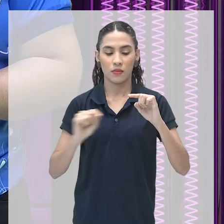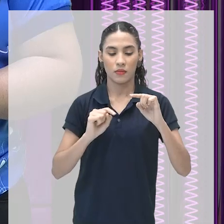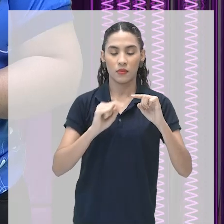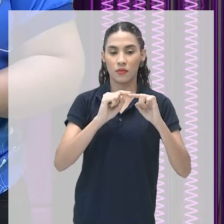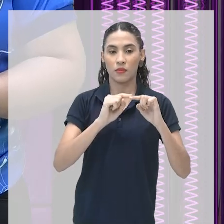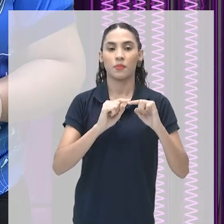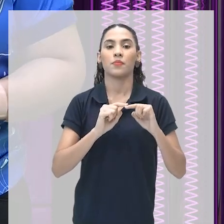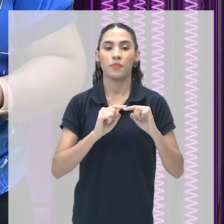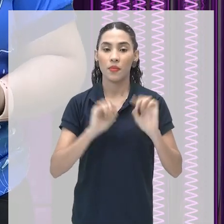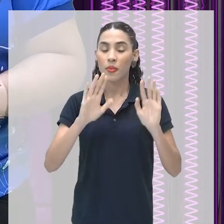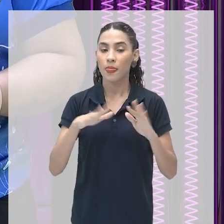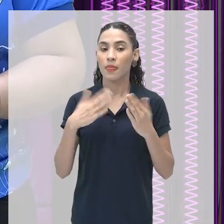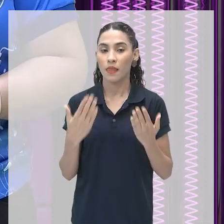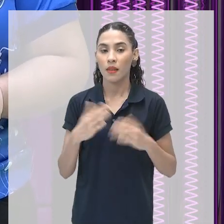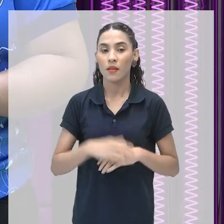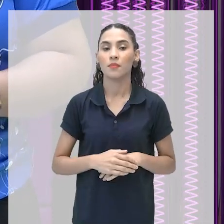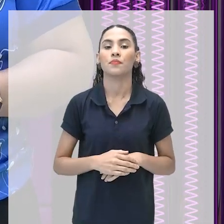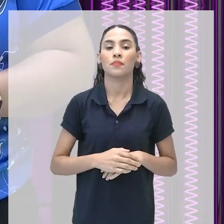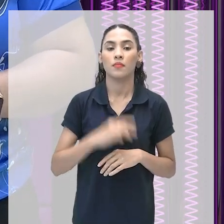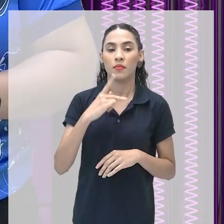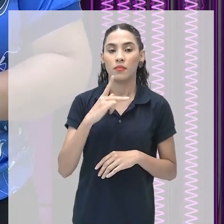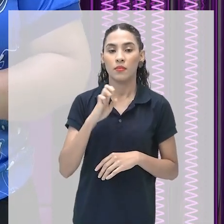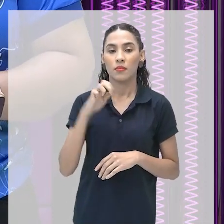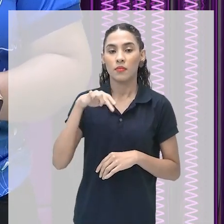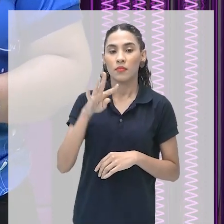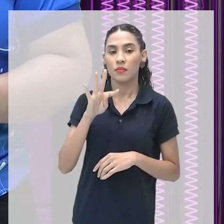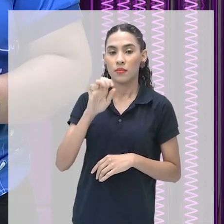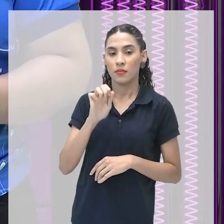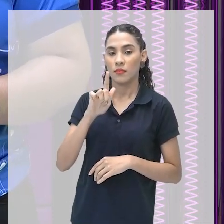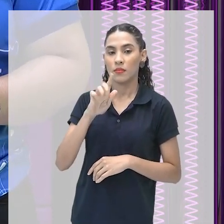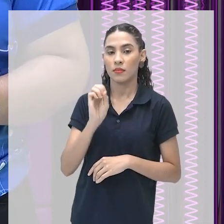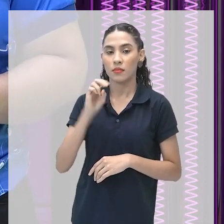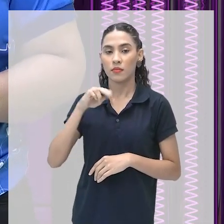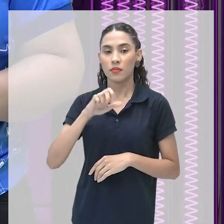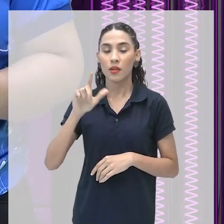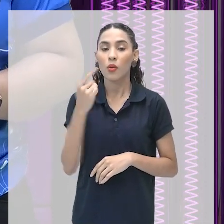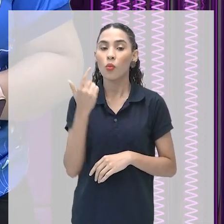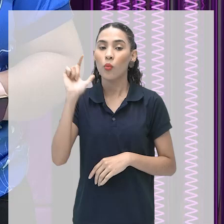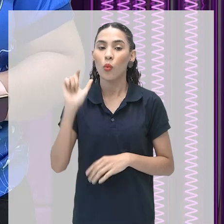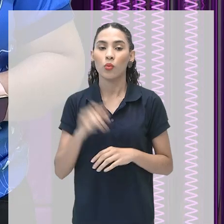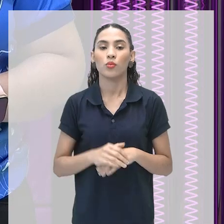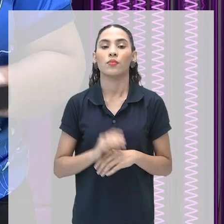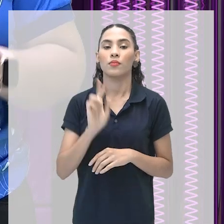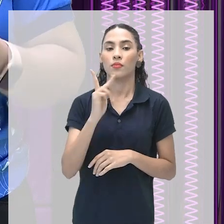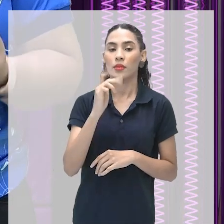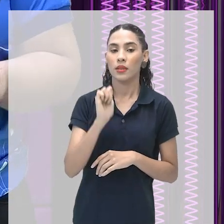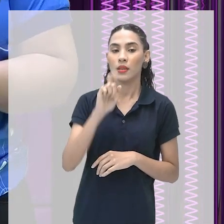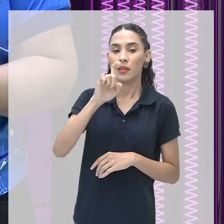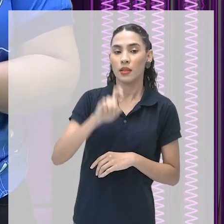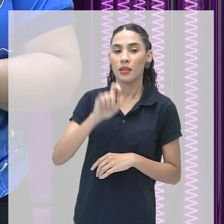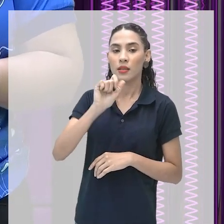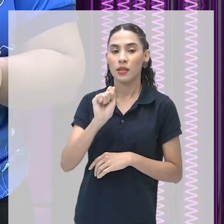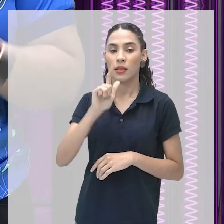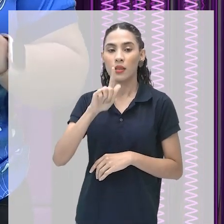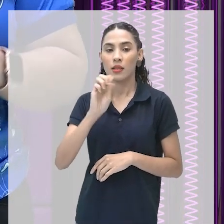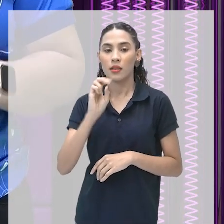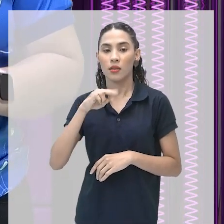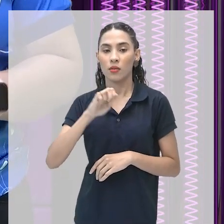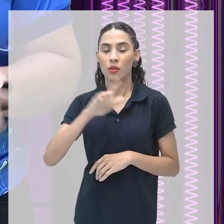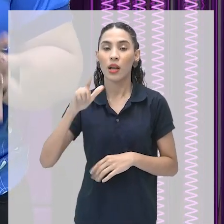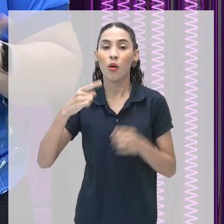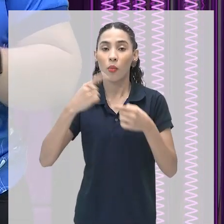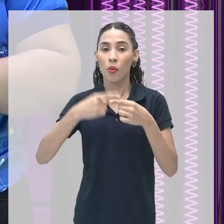de base, né? Então, prisma pentagonal. O próximo, prisma hexagonal, porque as bases, elas